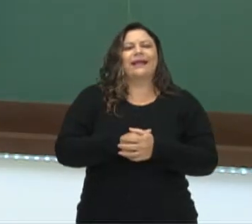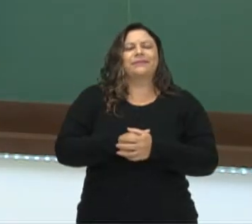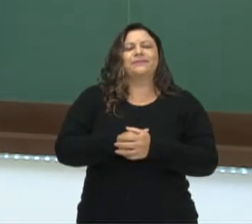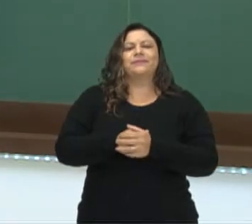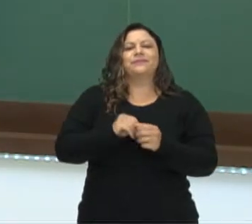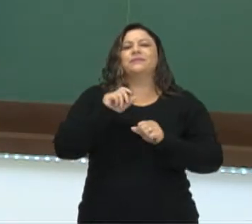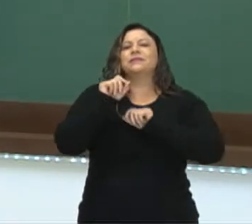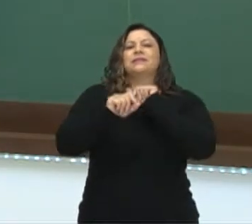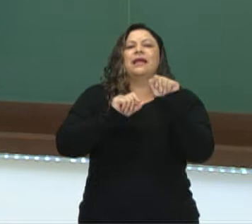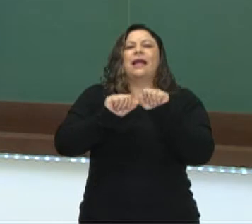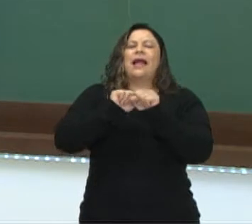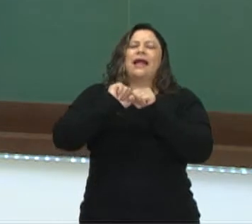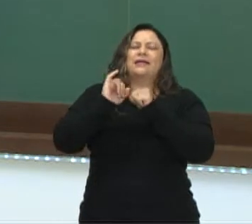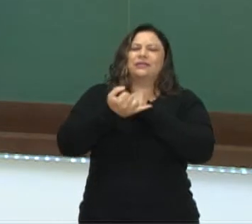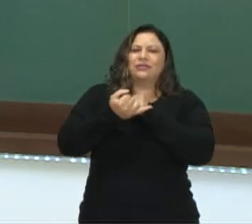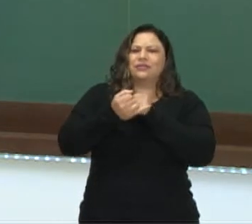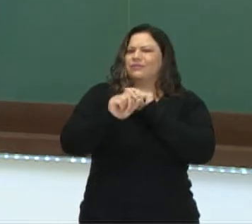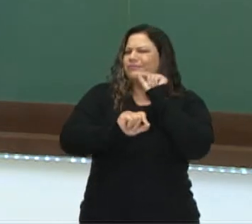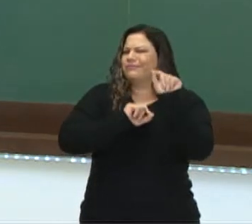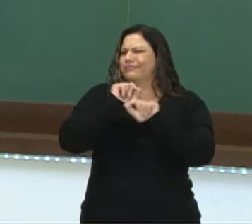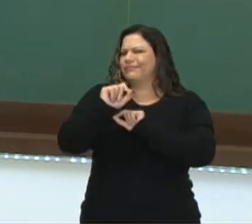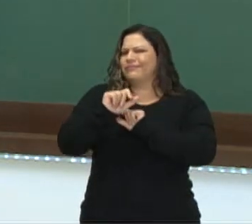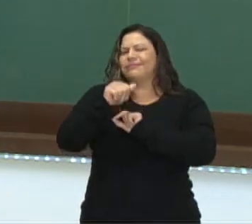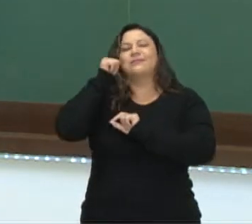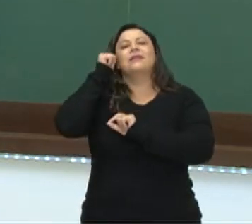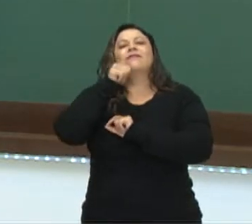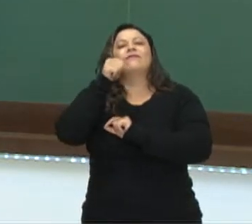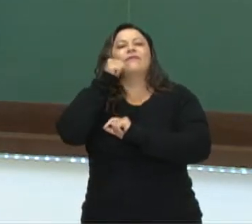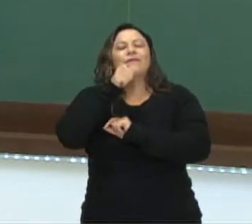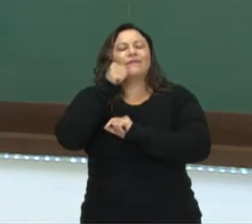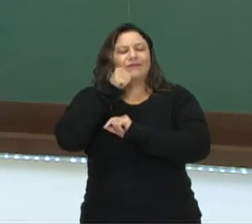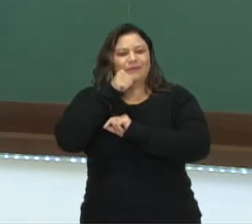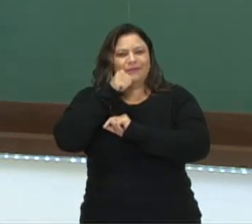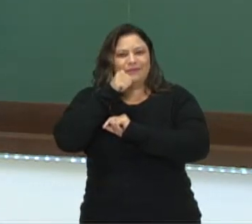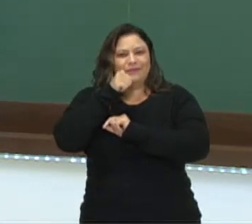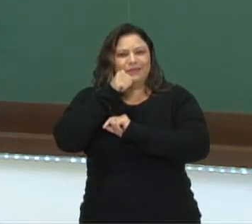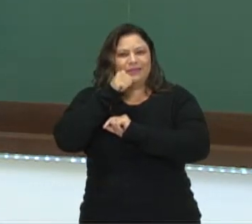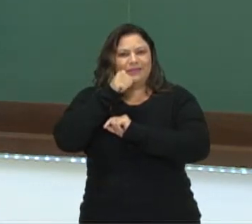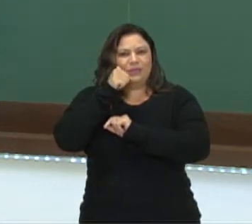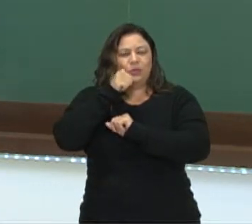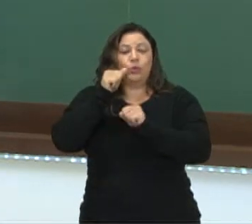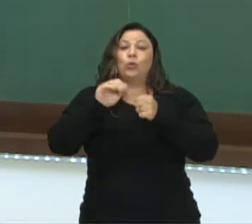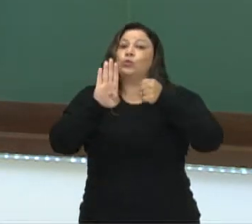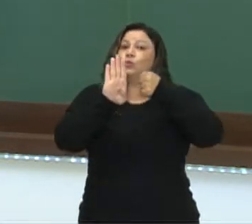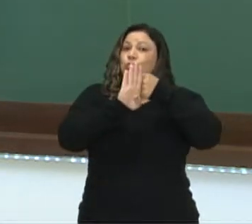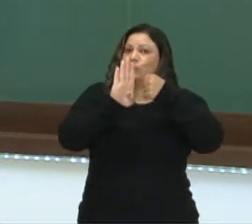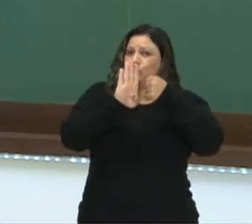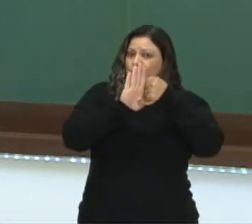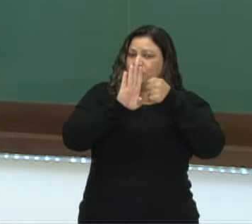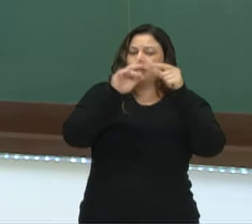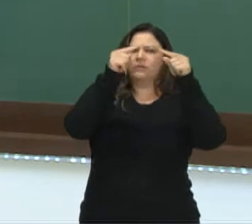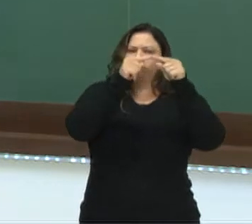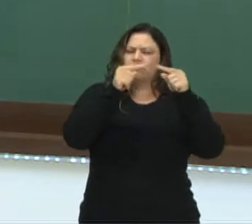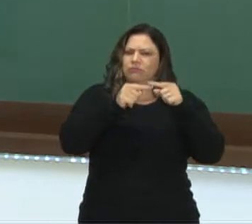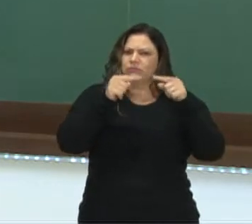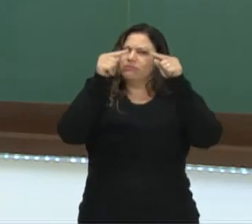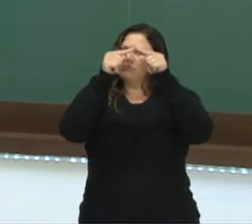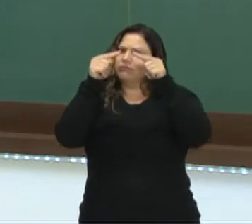adjetivos femininos. Supostamente aqui, substantivo feminino em